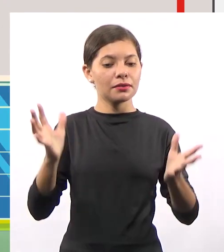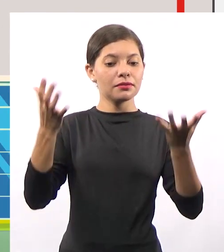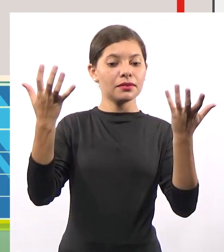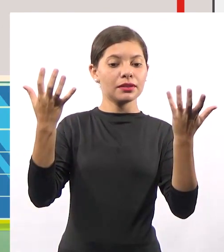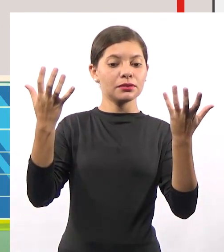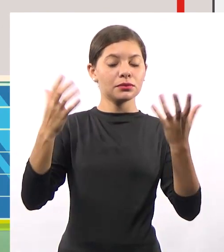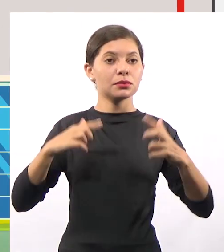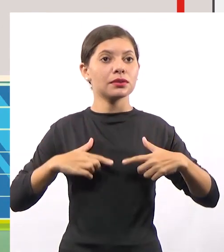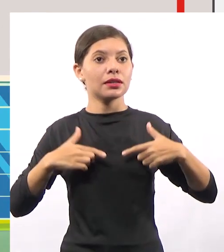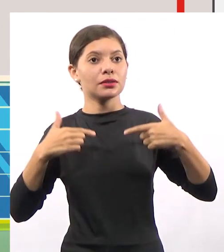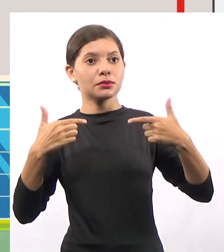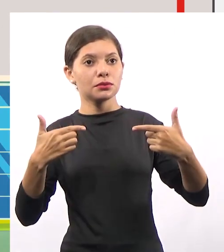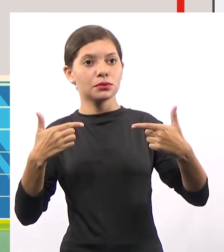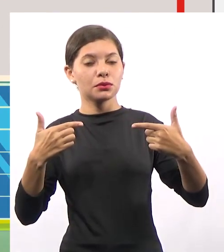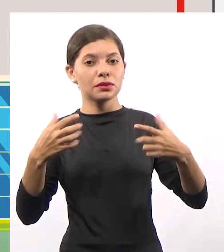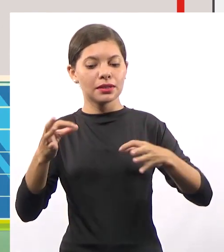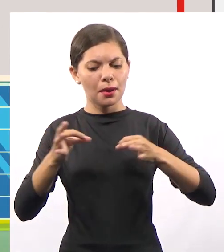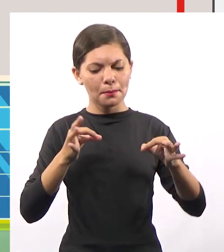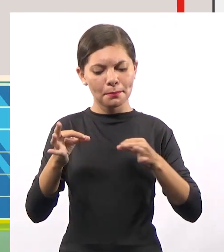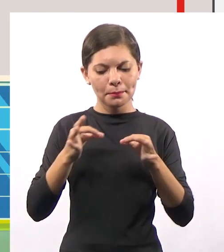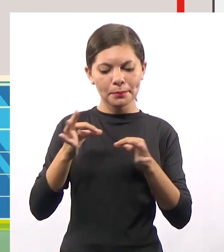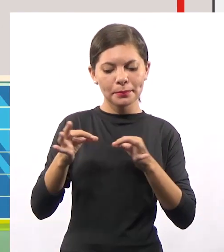outras ações e até projetos